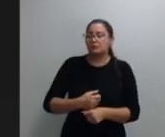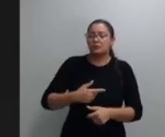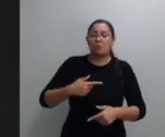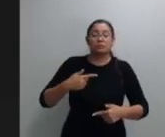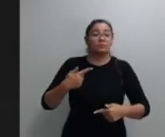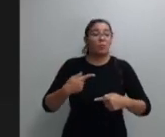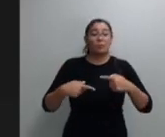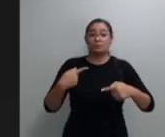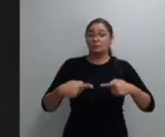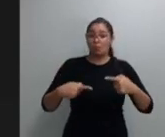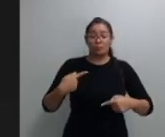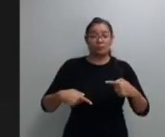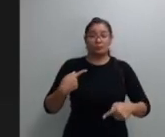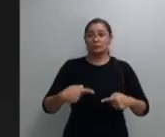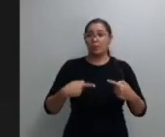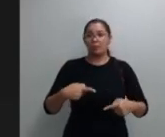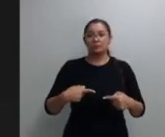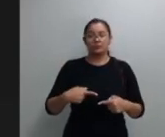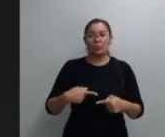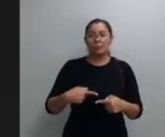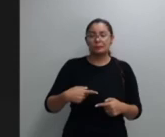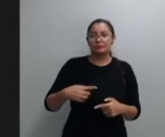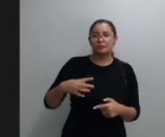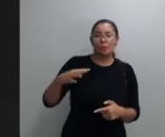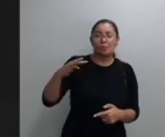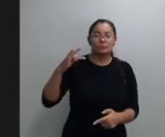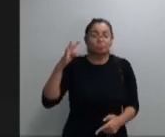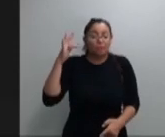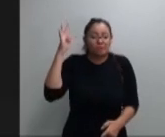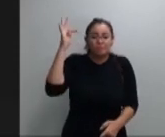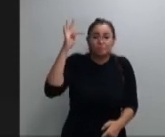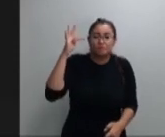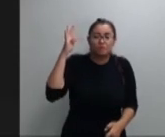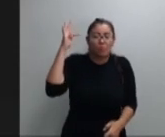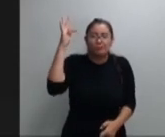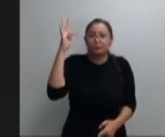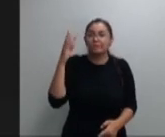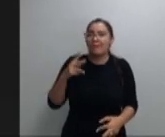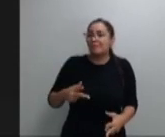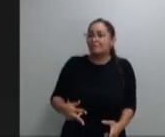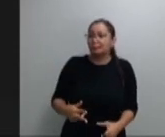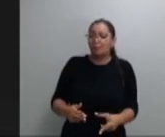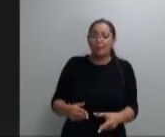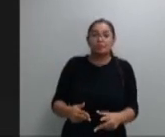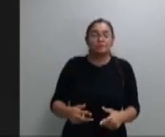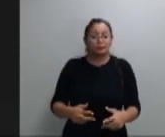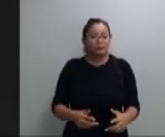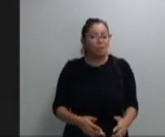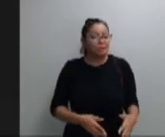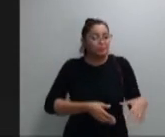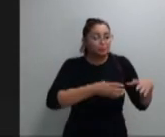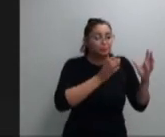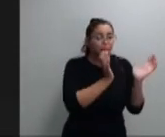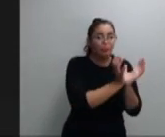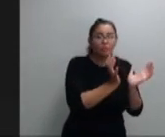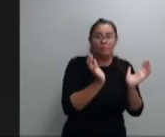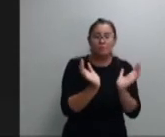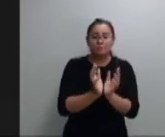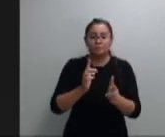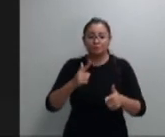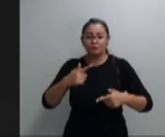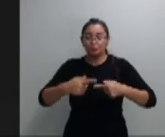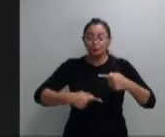teóricos da macroeconomia principalmente Jefferson tinha medo também dos partidos políticos de âmbito